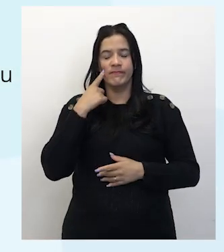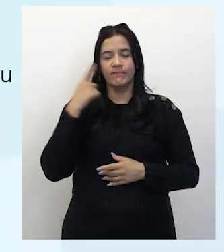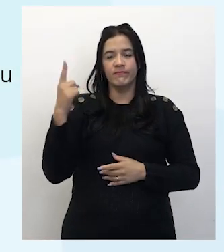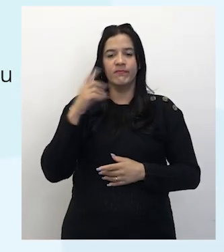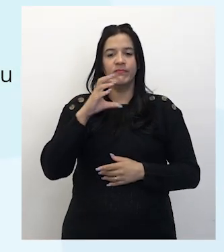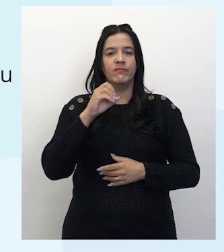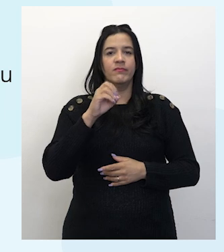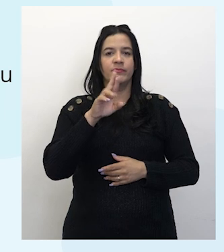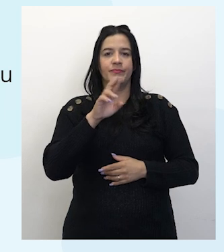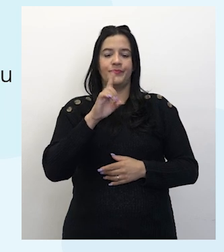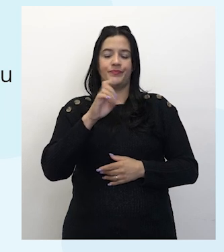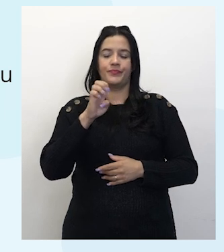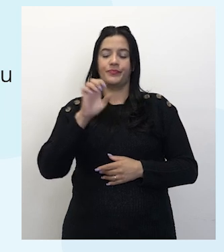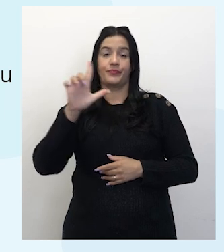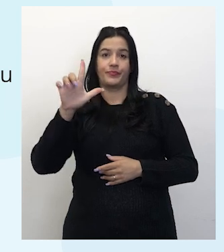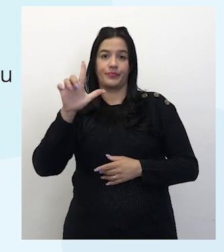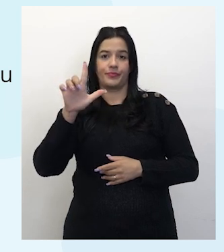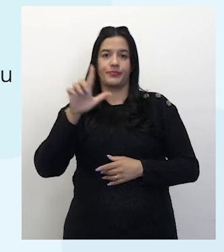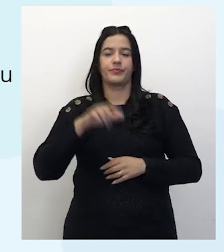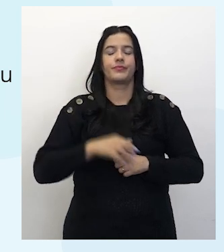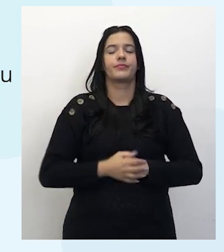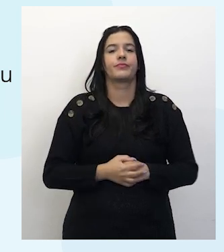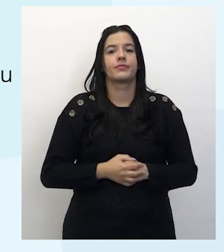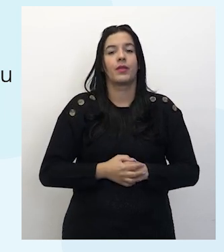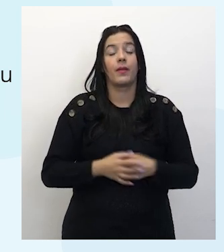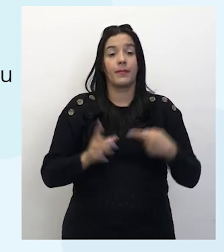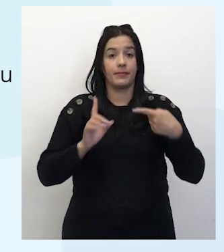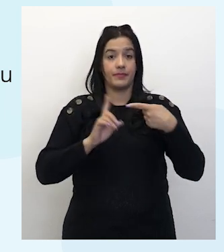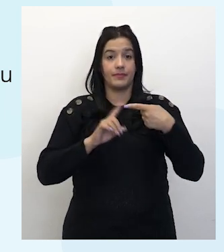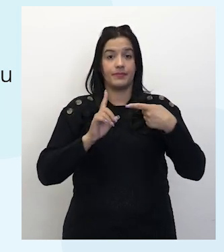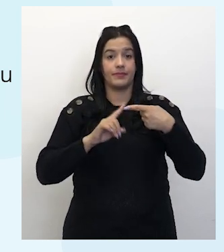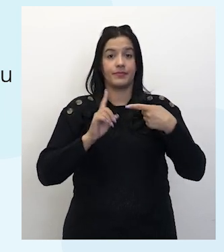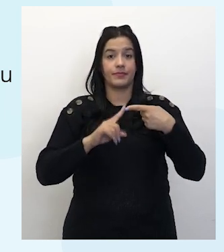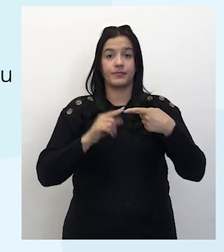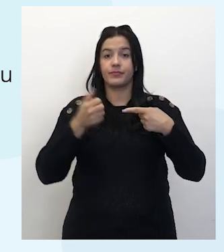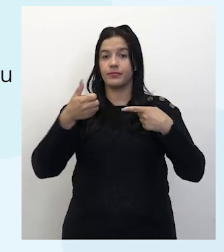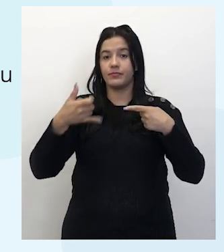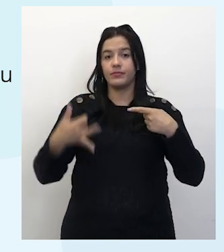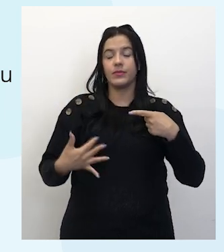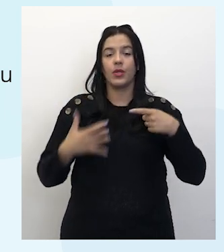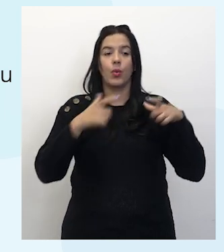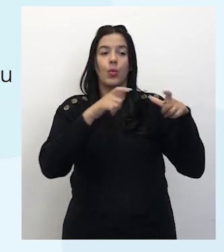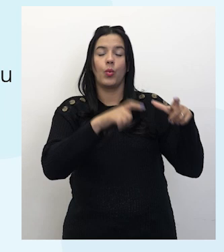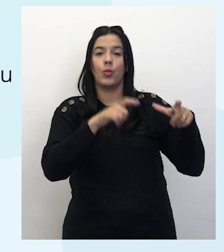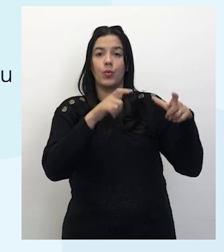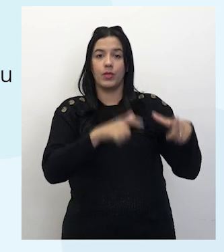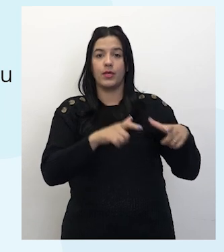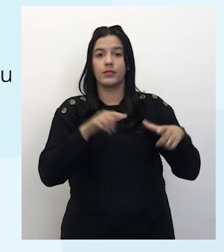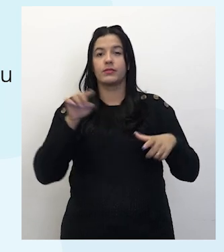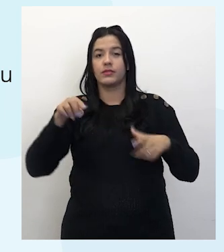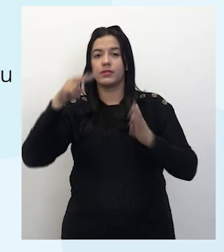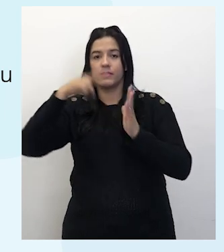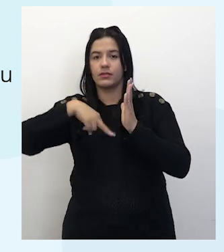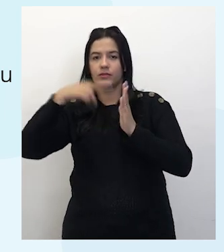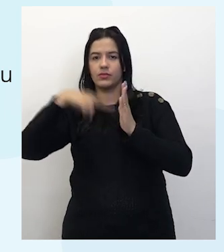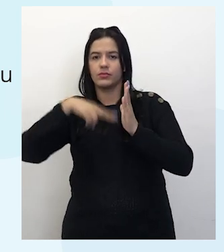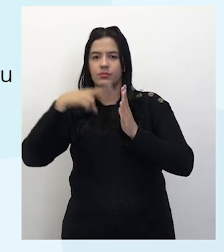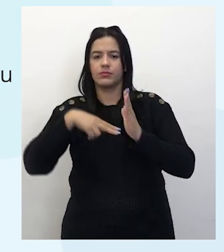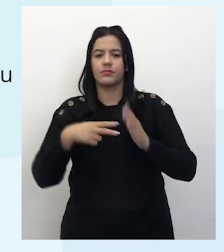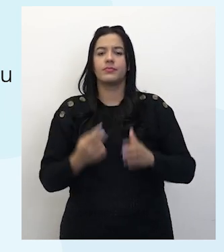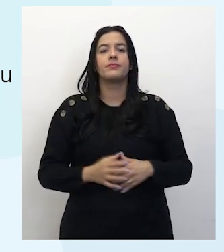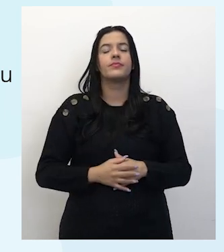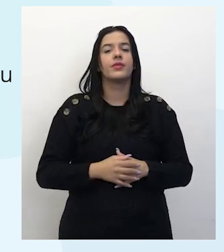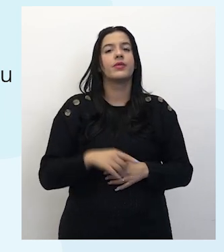tá bom? A primeira. Qual é o cenário em que se passa o cordel? Quais são